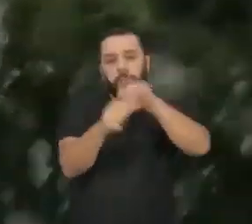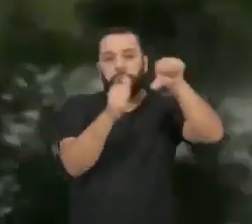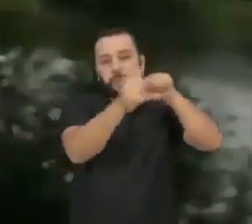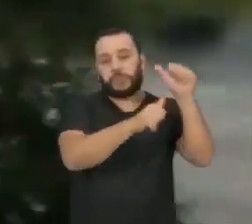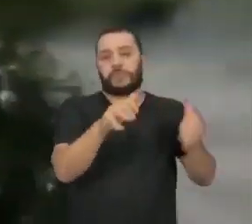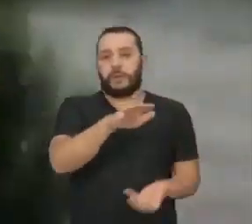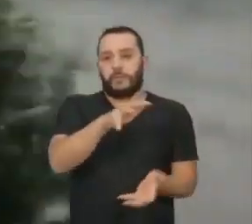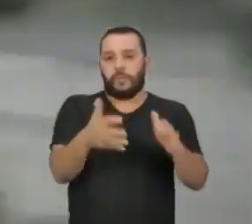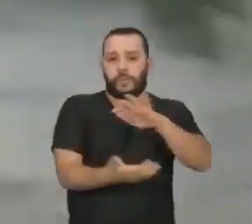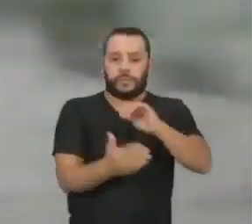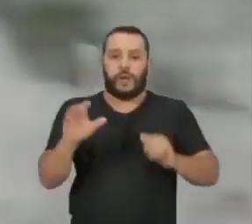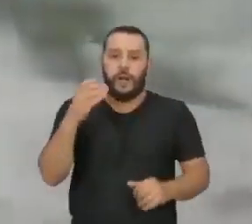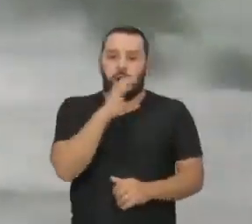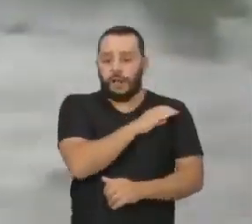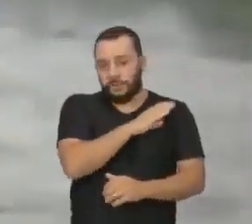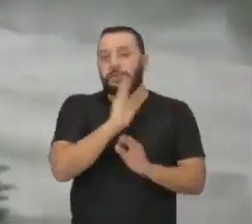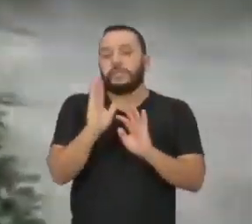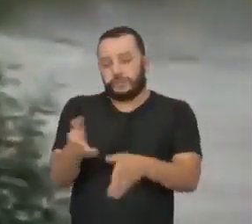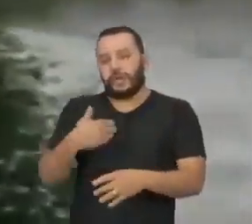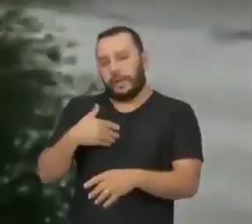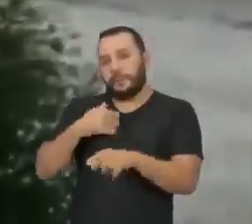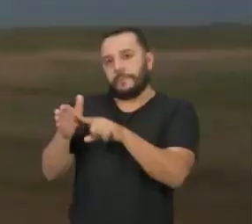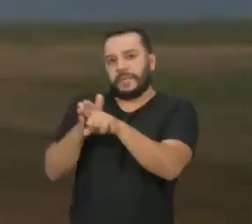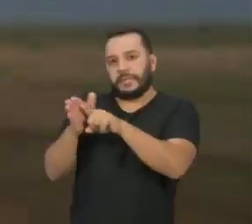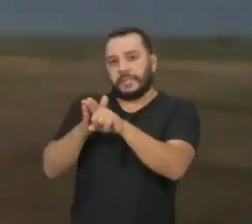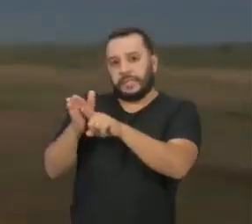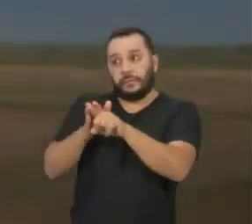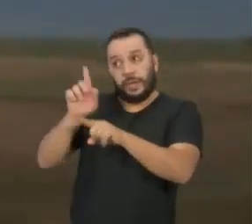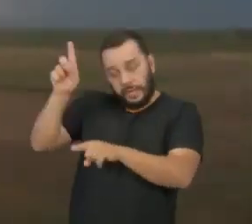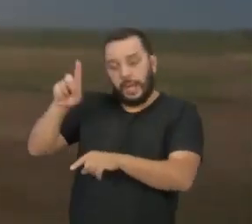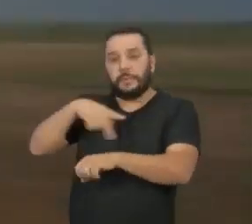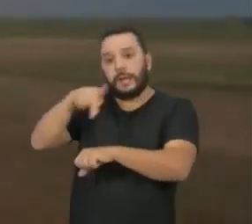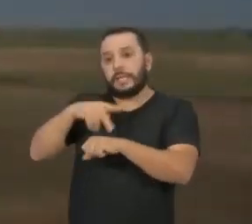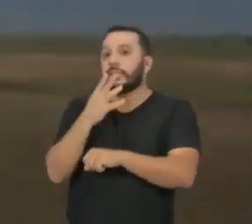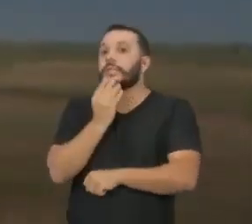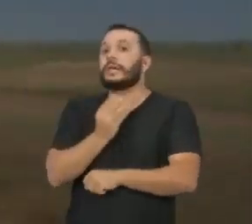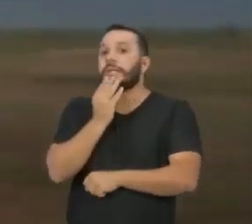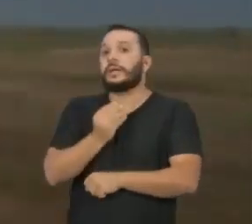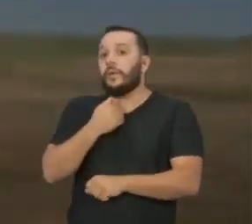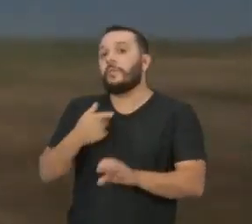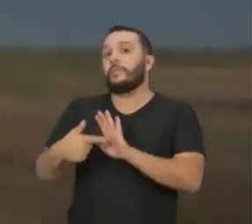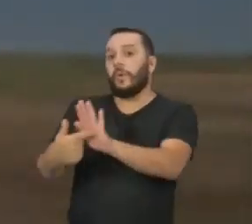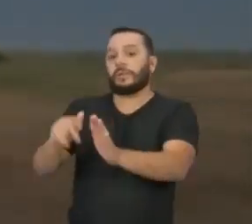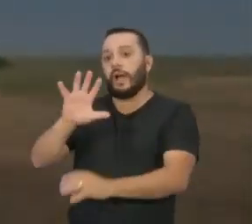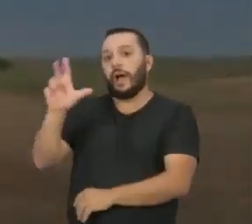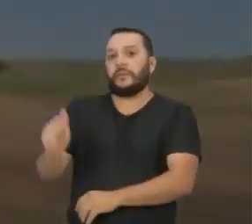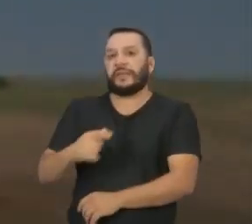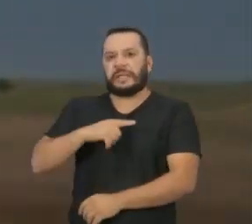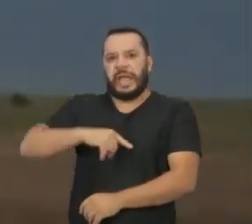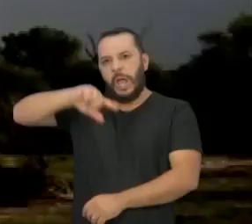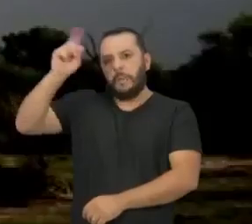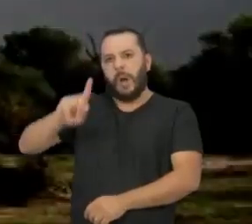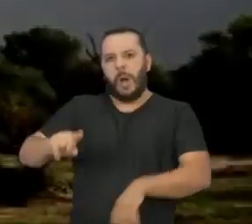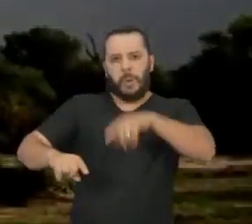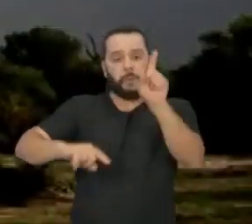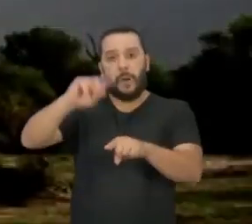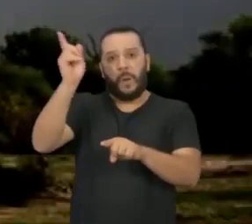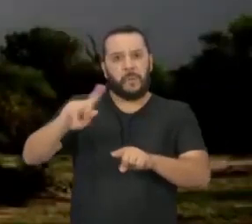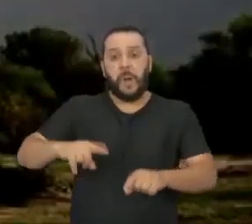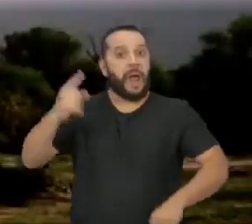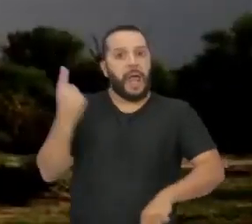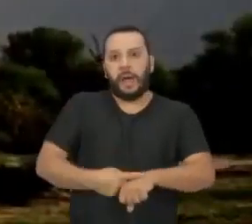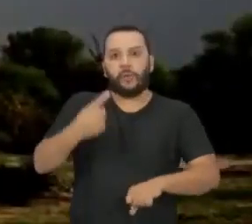de pesquisadores da Universidade de Tel Aviv, em Israel. O continente é um dos locais com maior incidência de raios no mundo. Uma